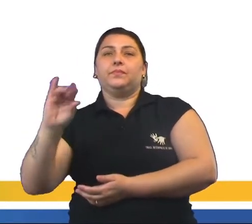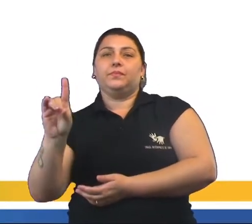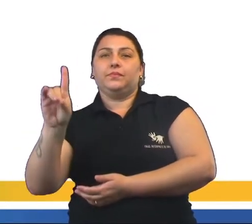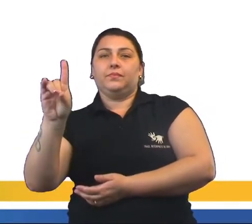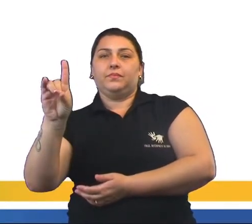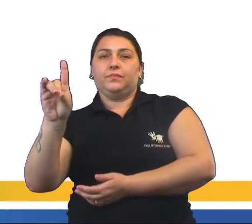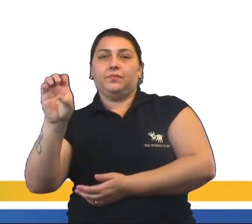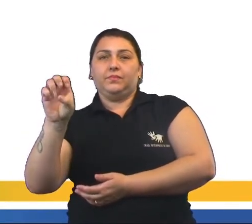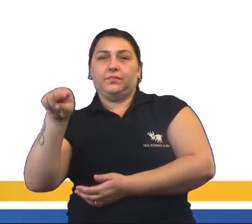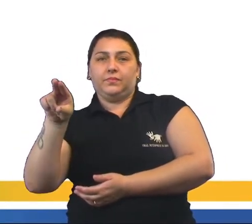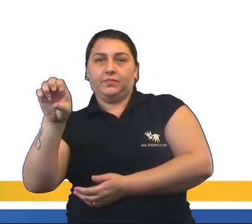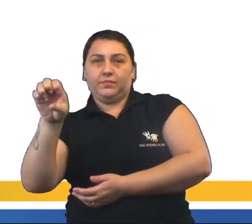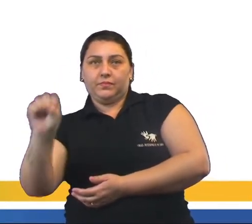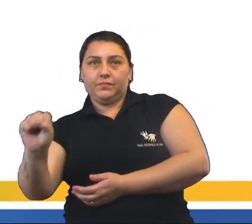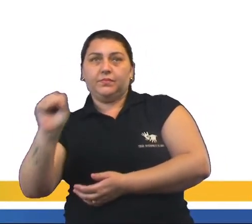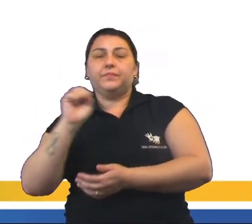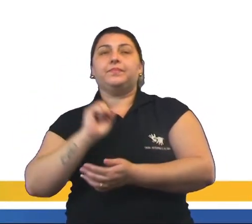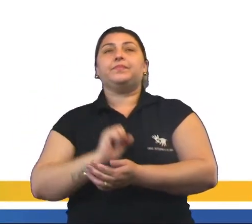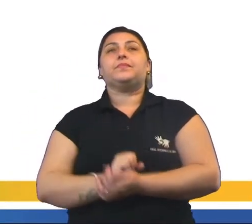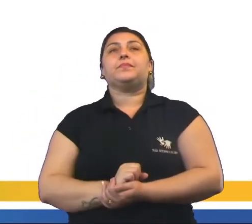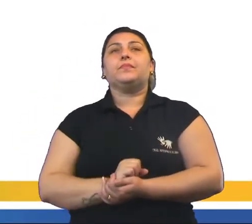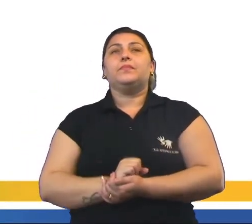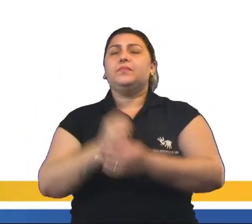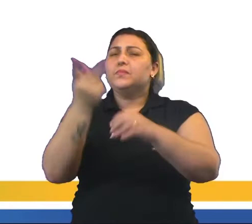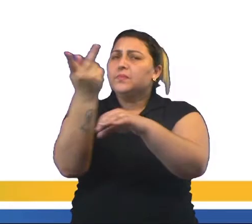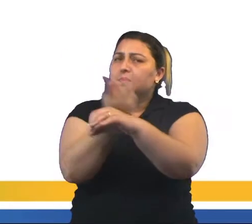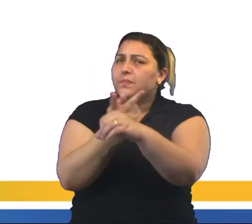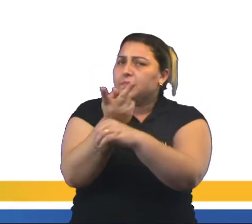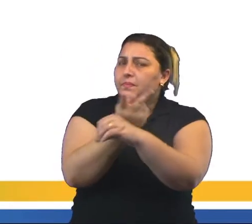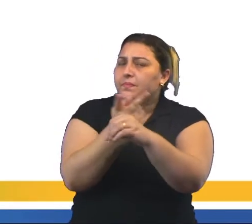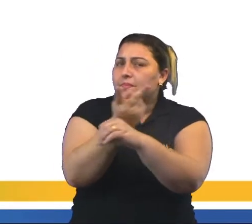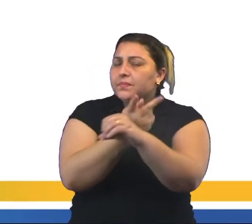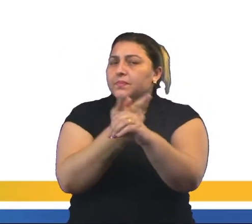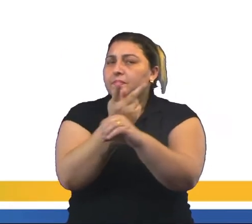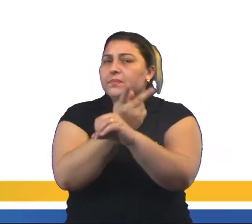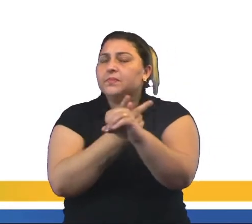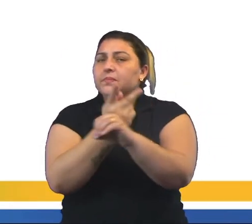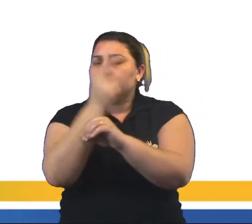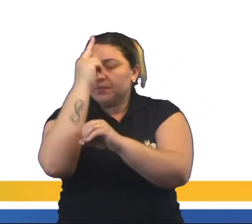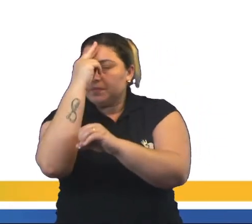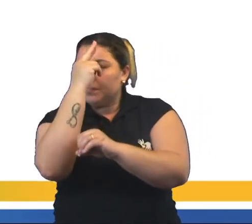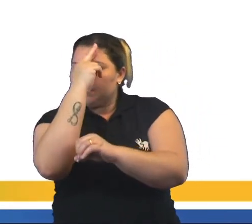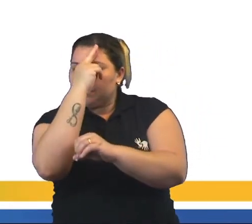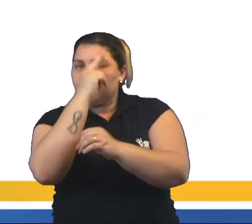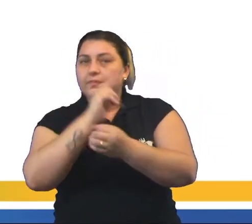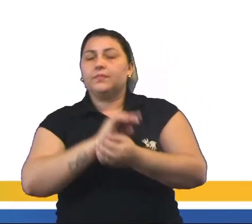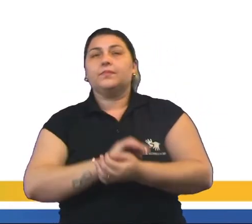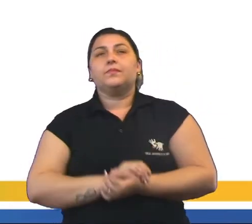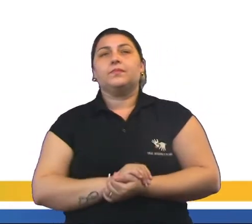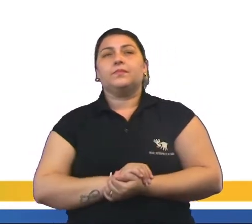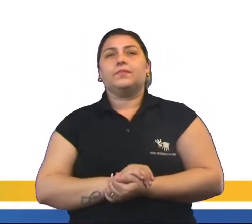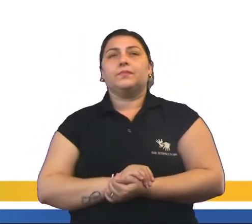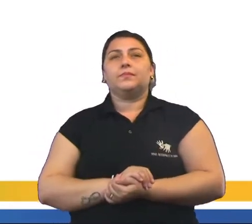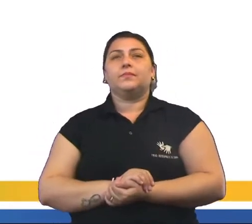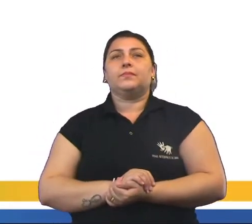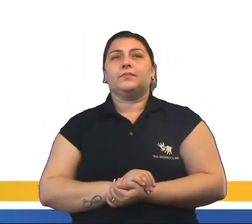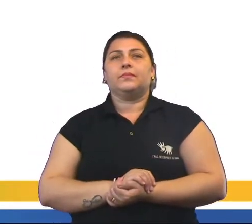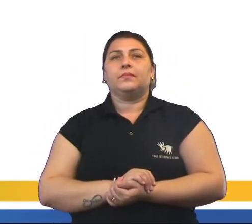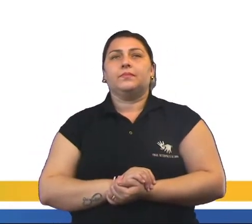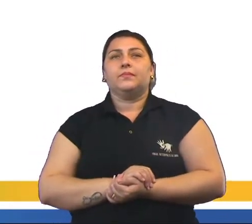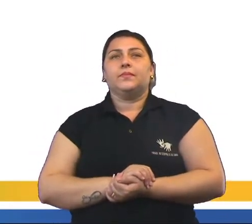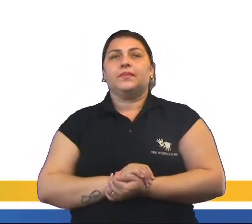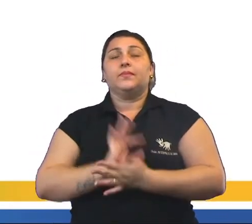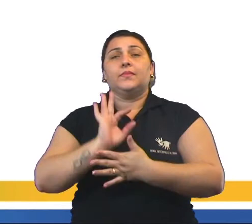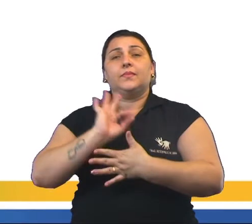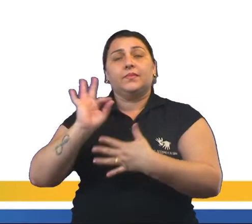Tucídides, Ele que procurou colocar a história com... tirar os